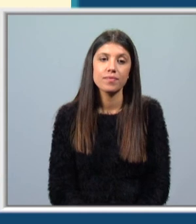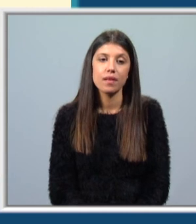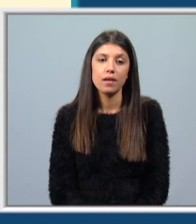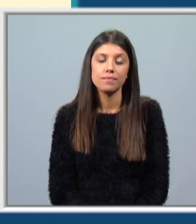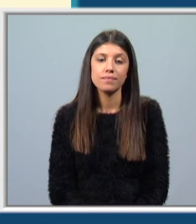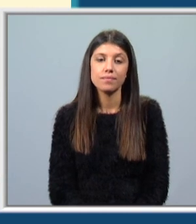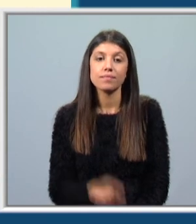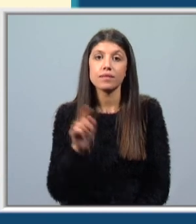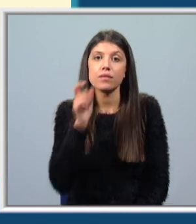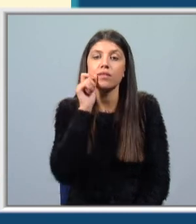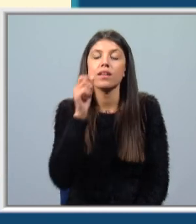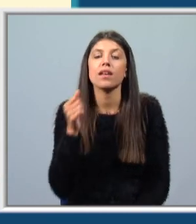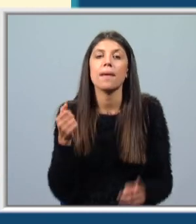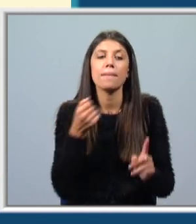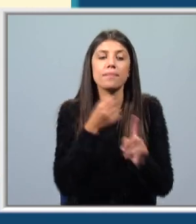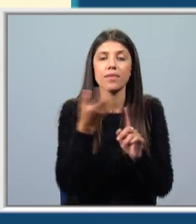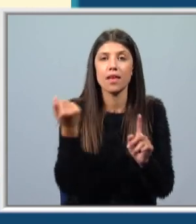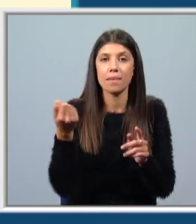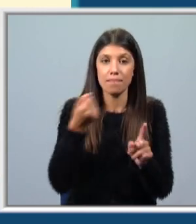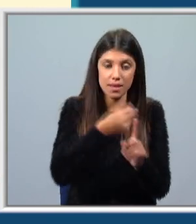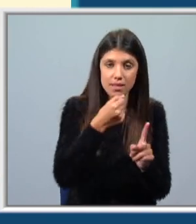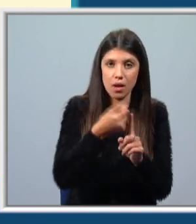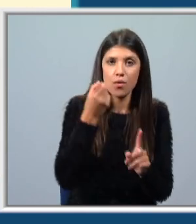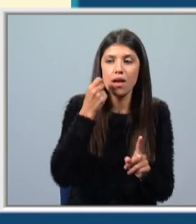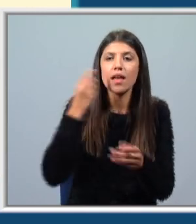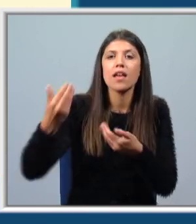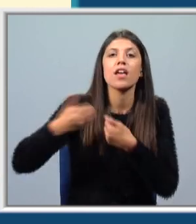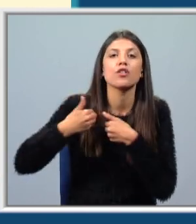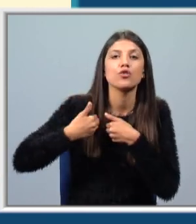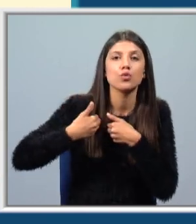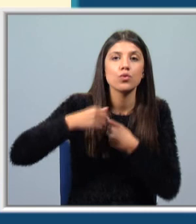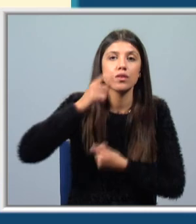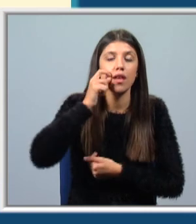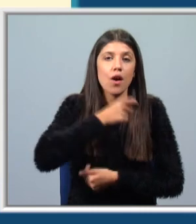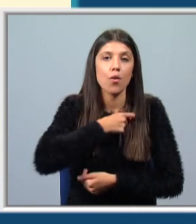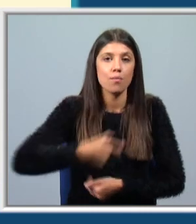Para ajudar na missão. O que é que podíamos escolher para nos ajudar na nossa missão?